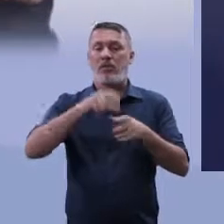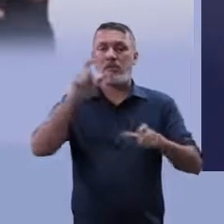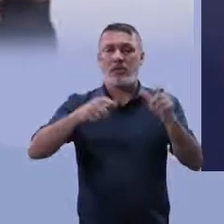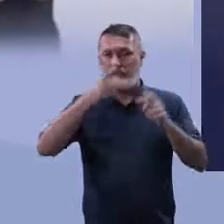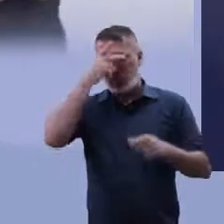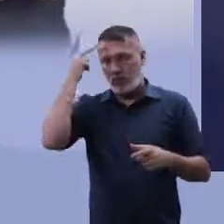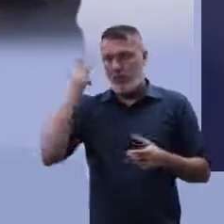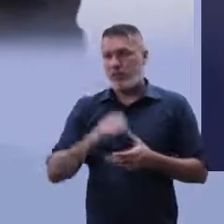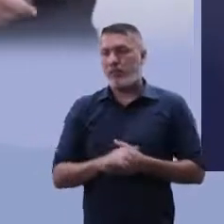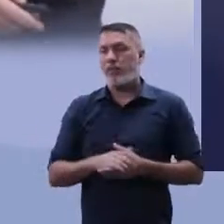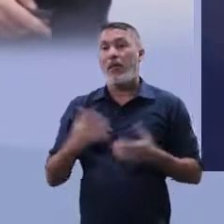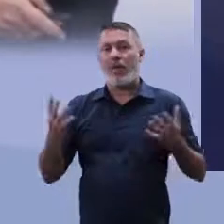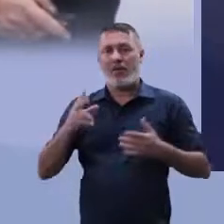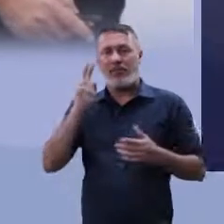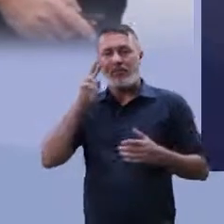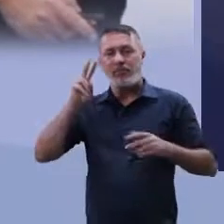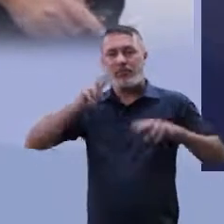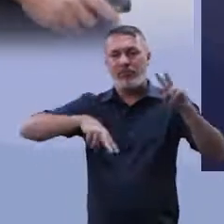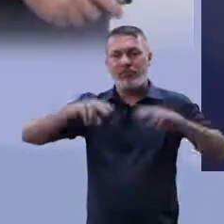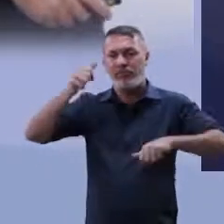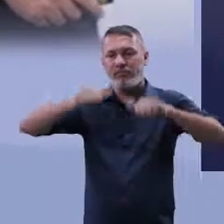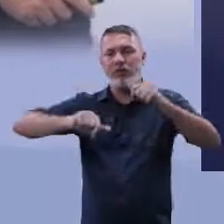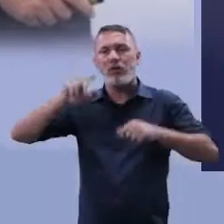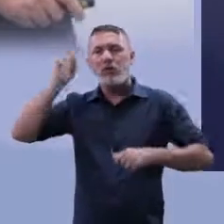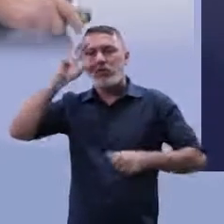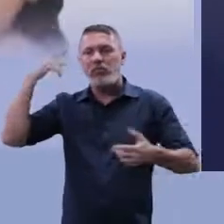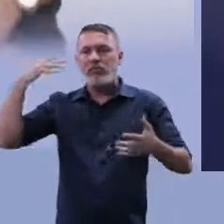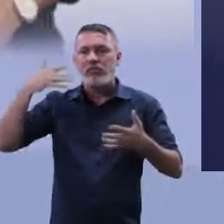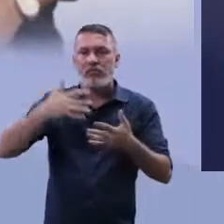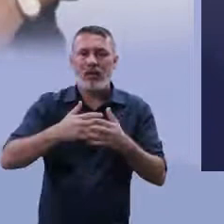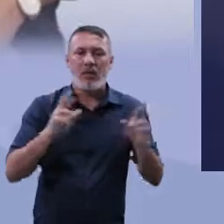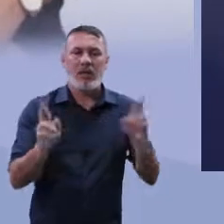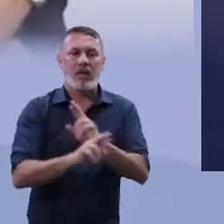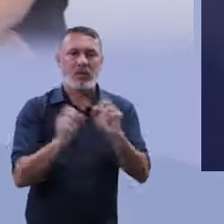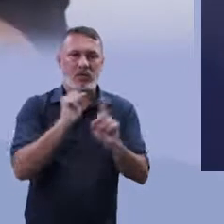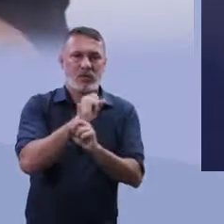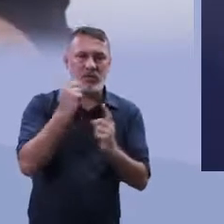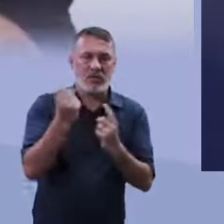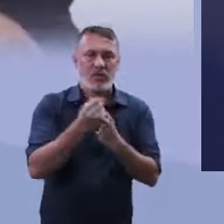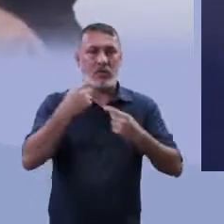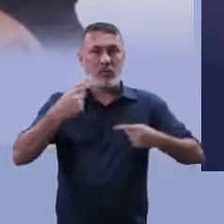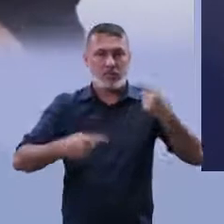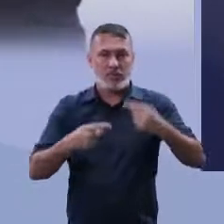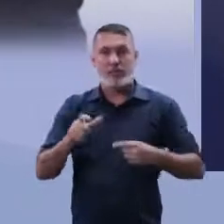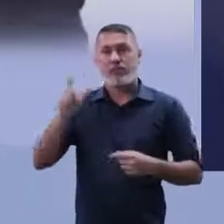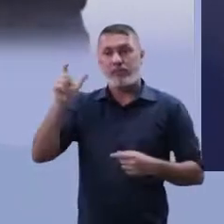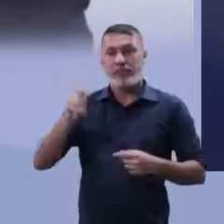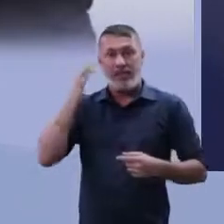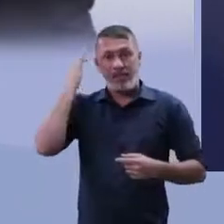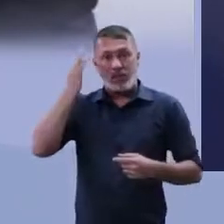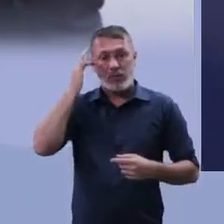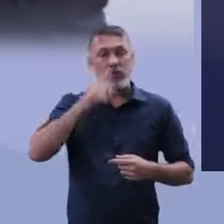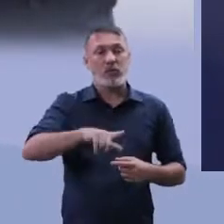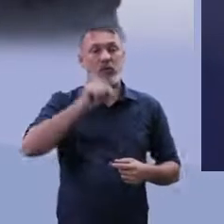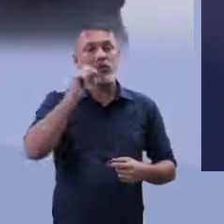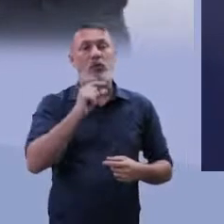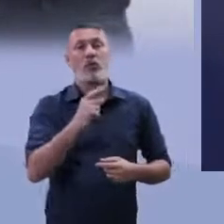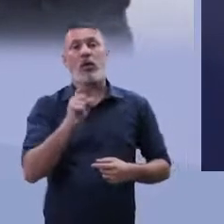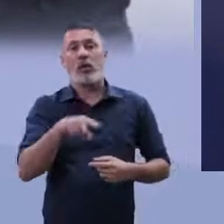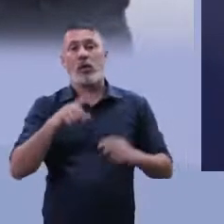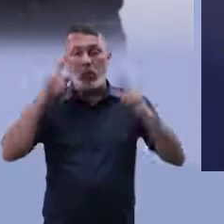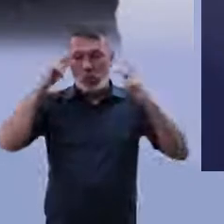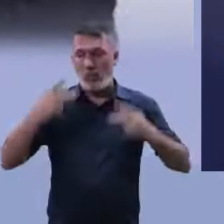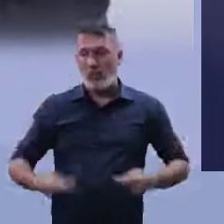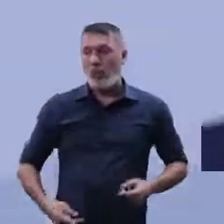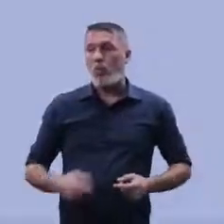as pessoas se comportam. Então, a partir da análise histórica do comportamento humano em suas relações sociais e políticas, Maquiavel